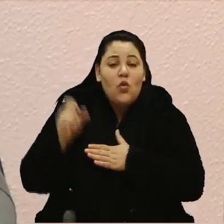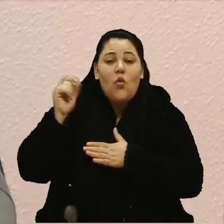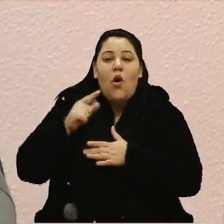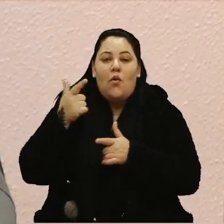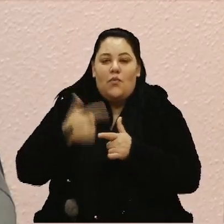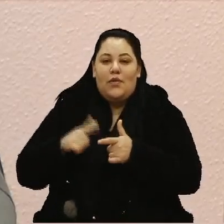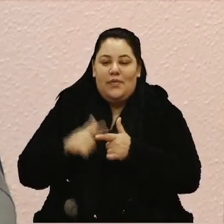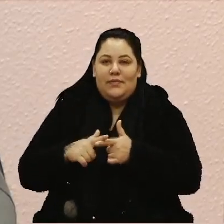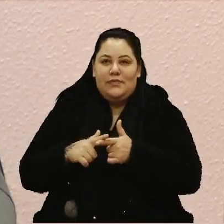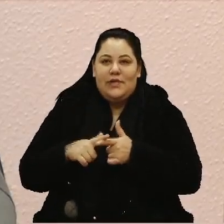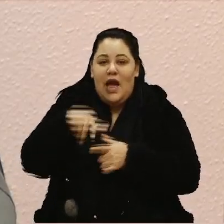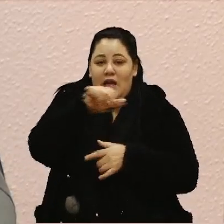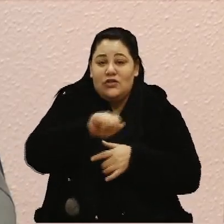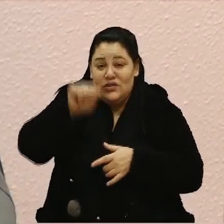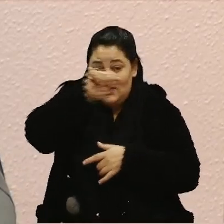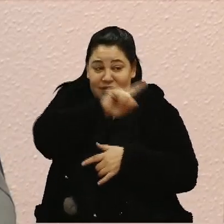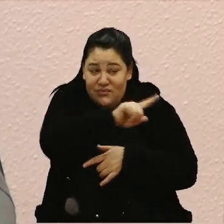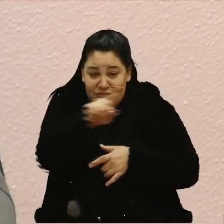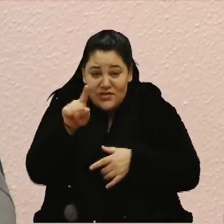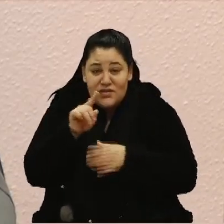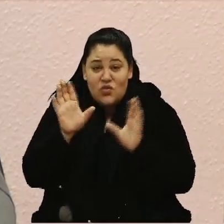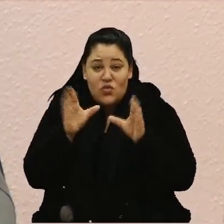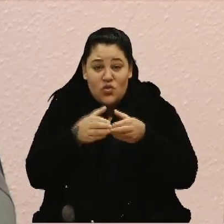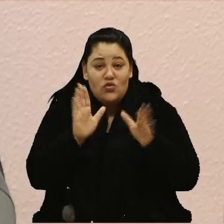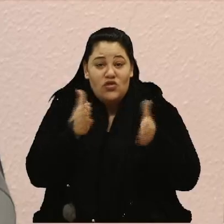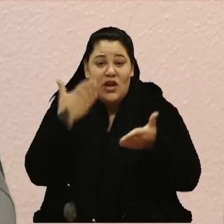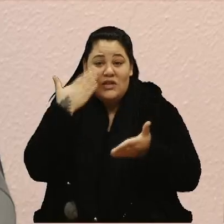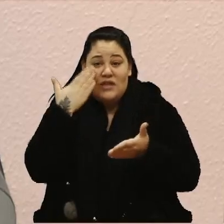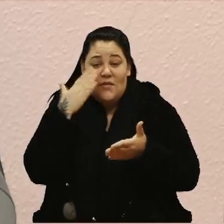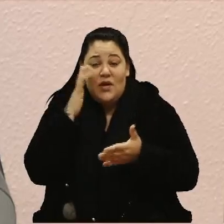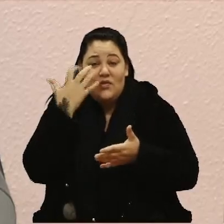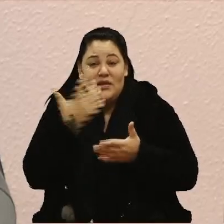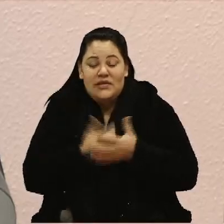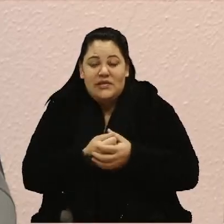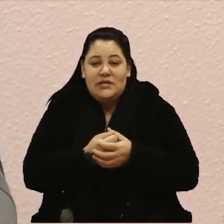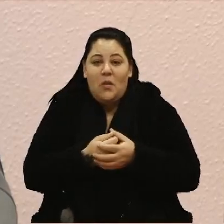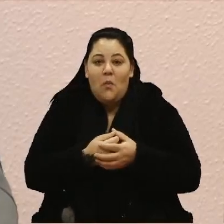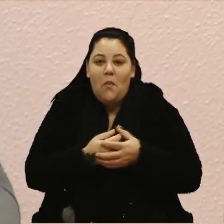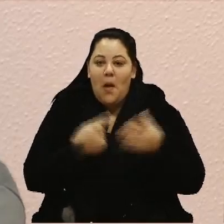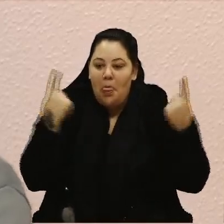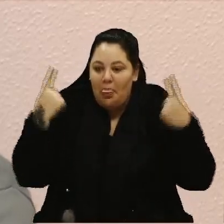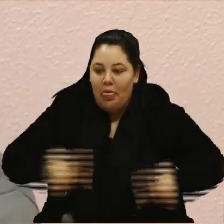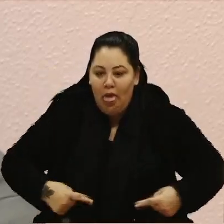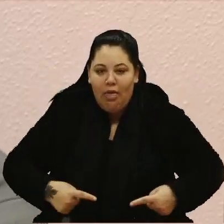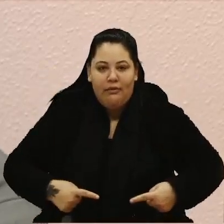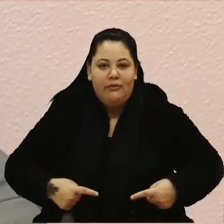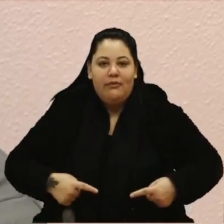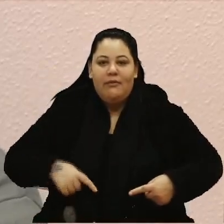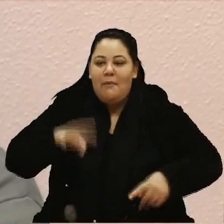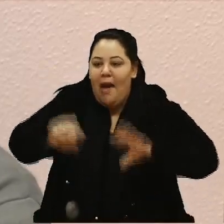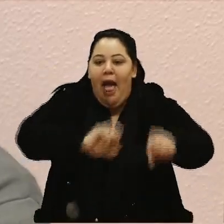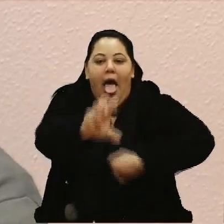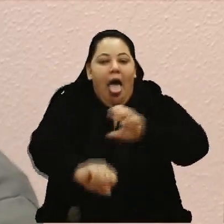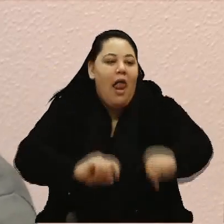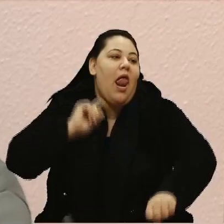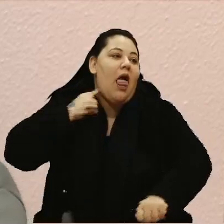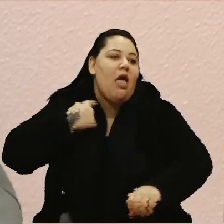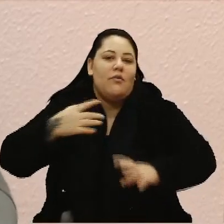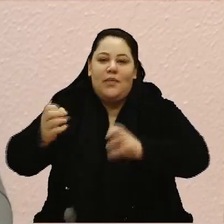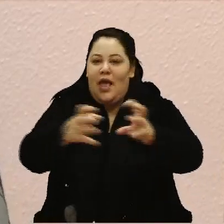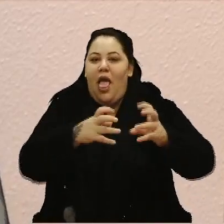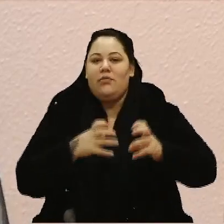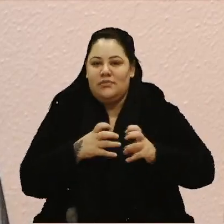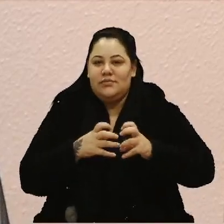sabem o que acontece. E hoje o que acontece é uma disputa pelo lixo. E esses catadores que nós vemos na nossa cidade, eles não